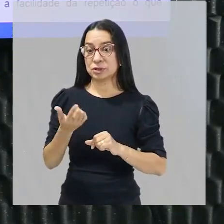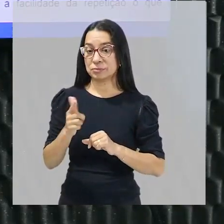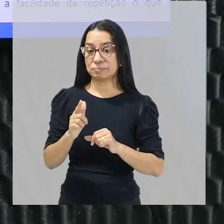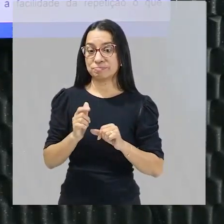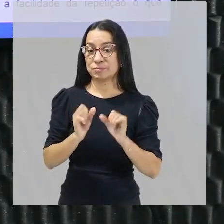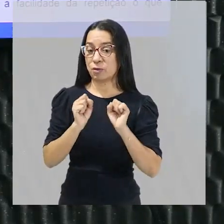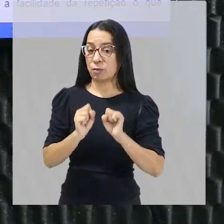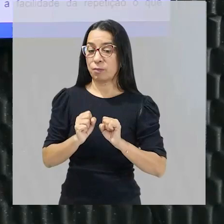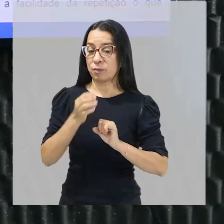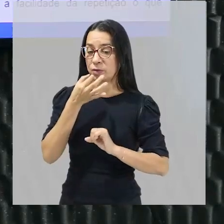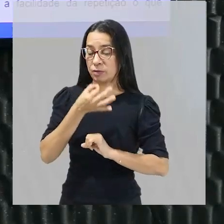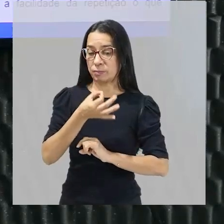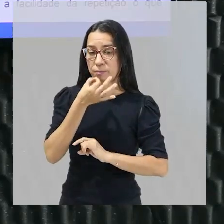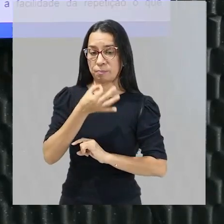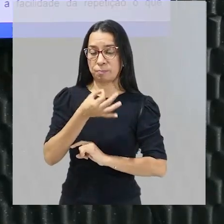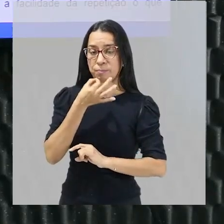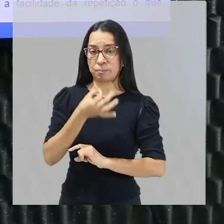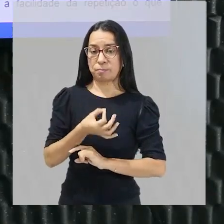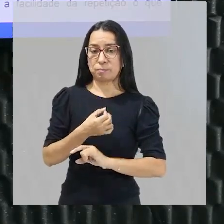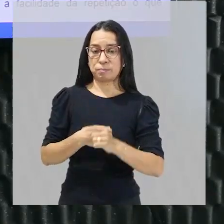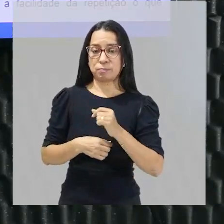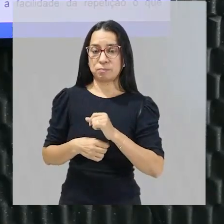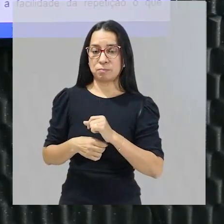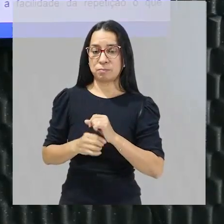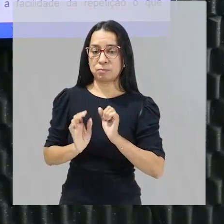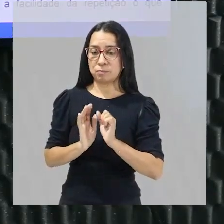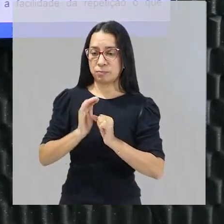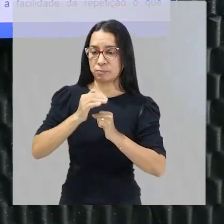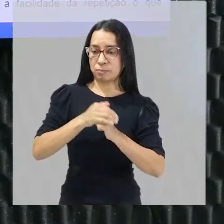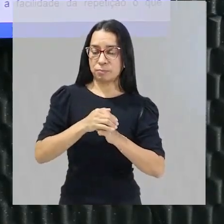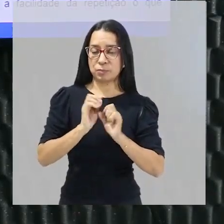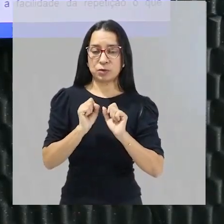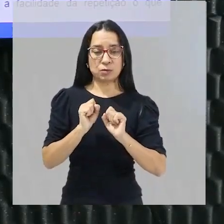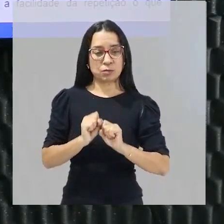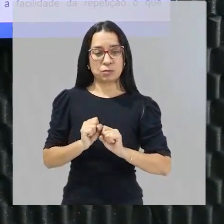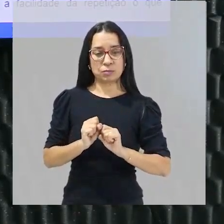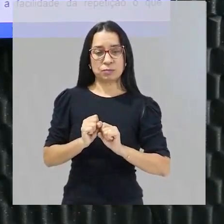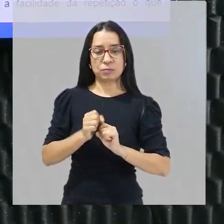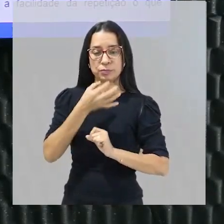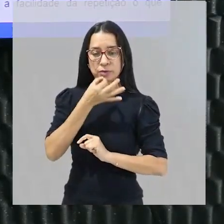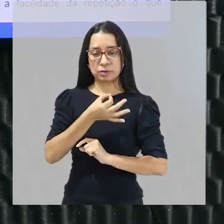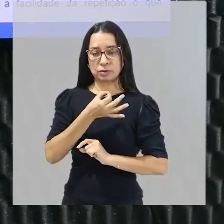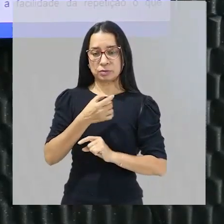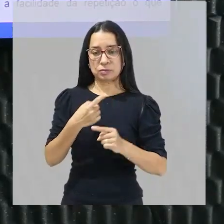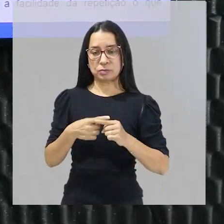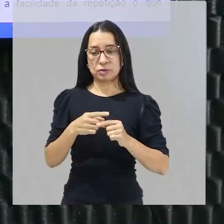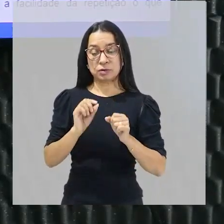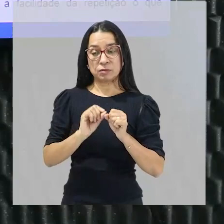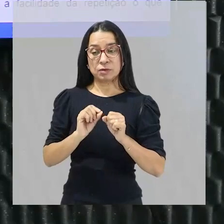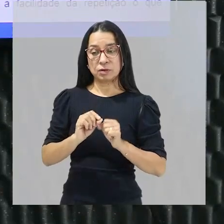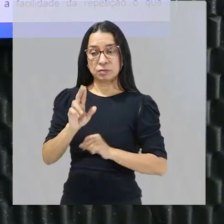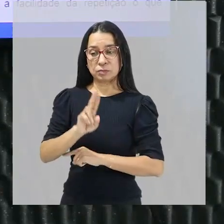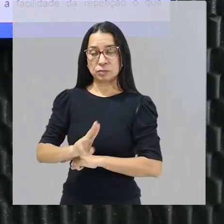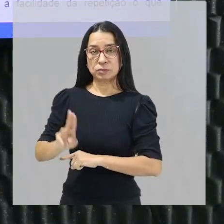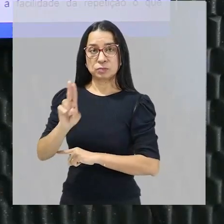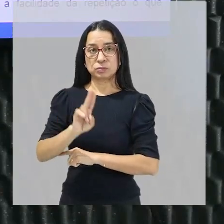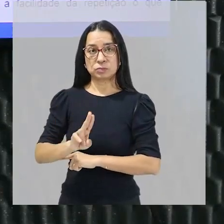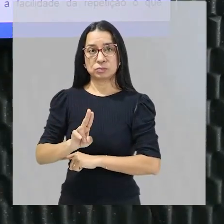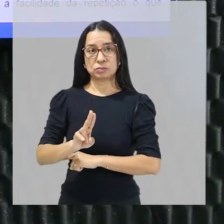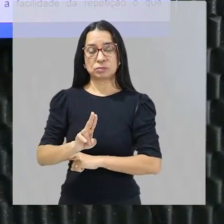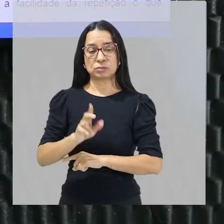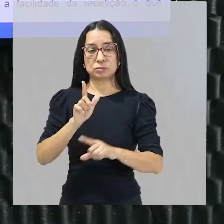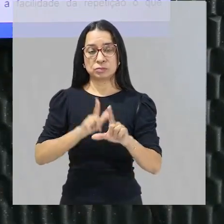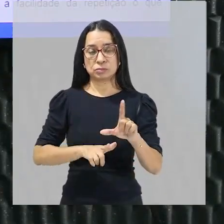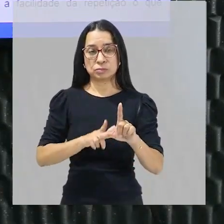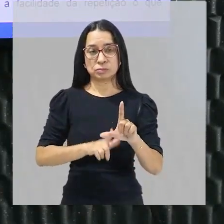ó, encobrindo seu poder crítico, porque é feita para o consumo, um produto para isto. A letra